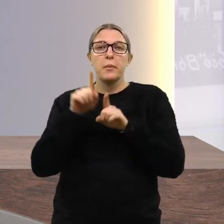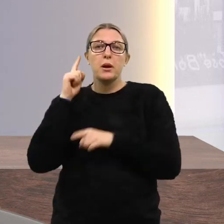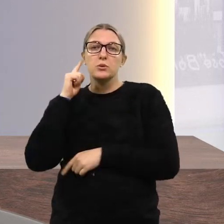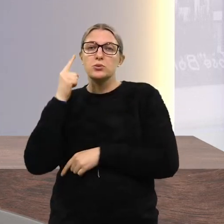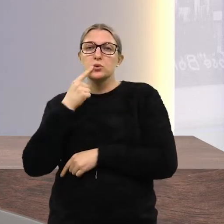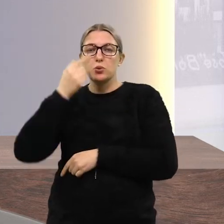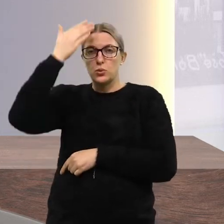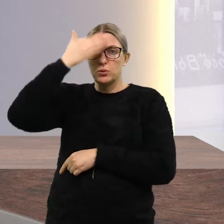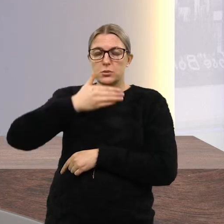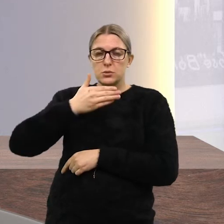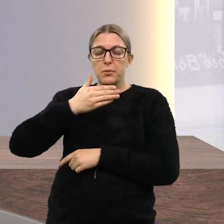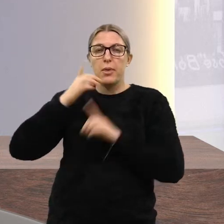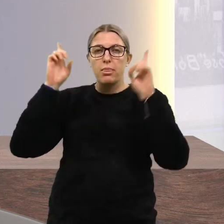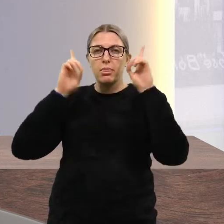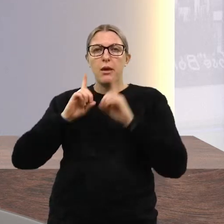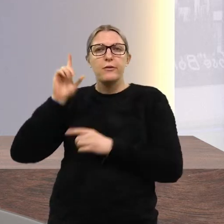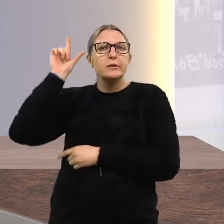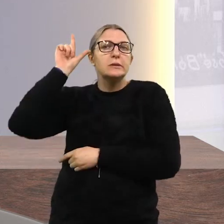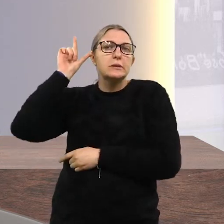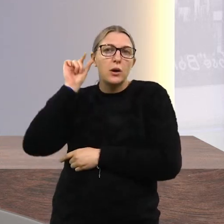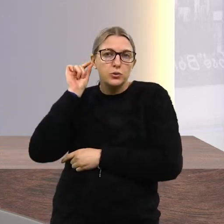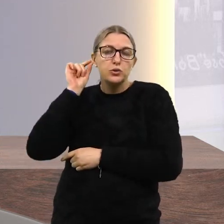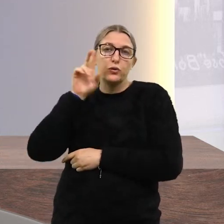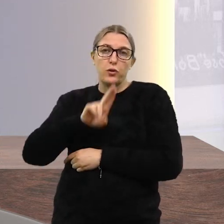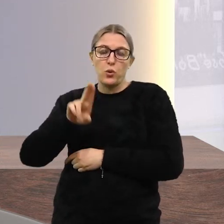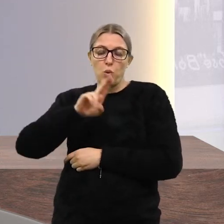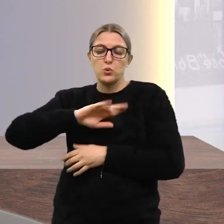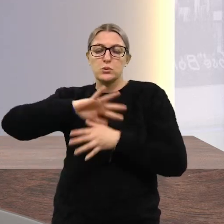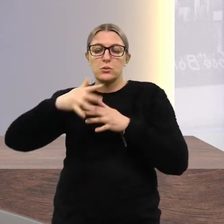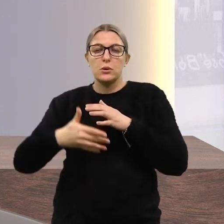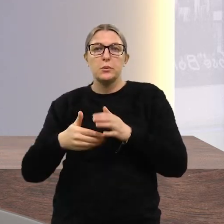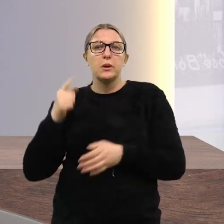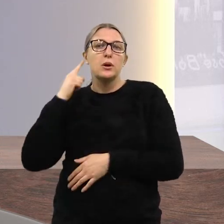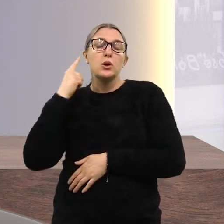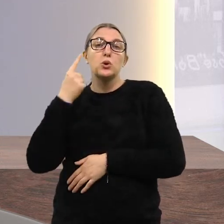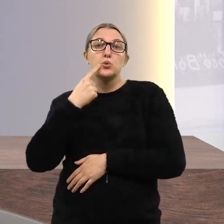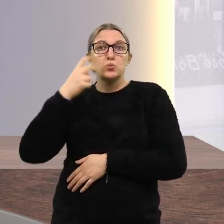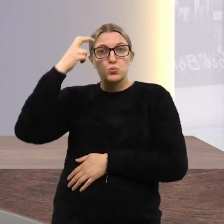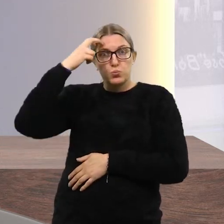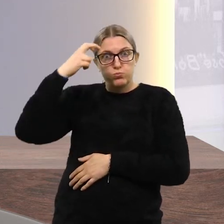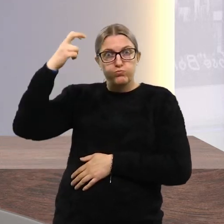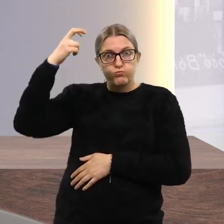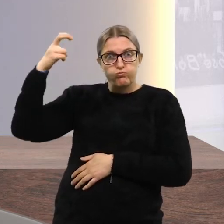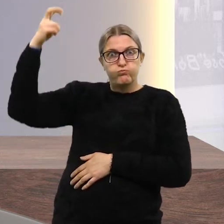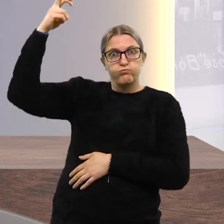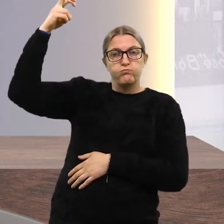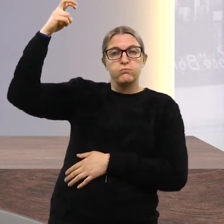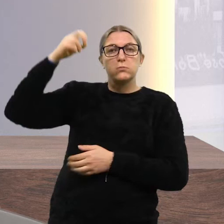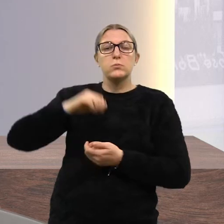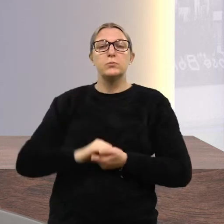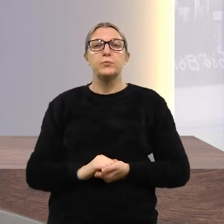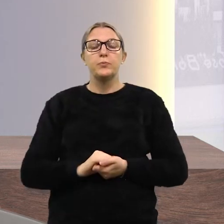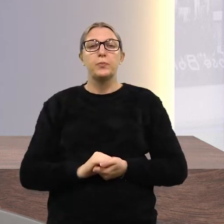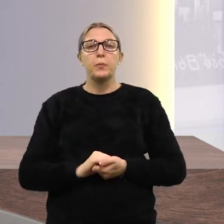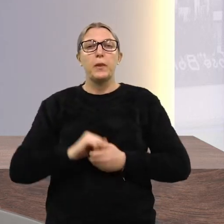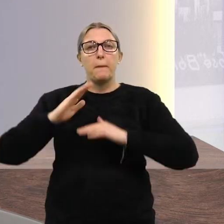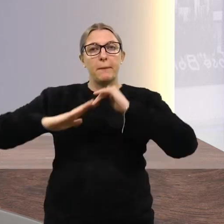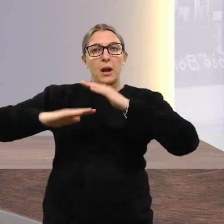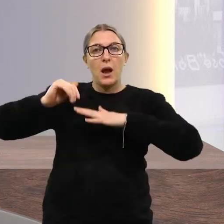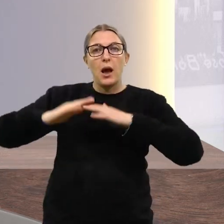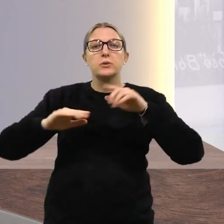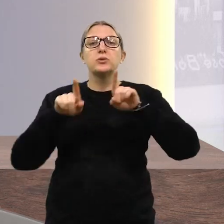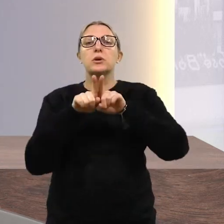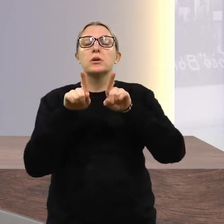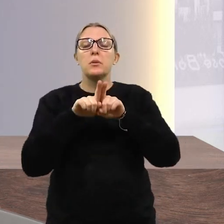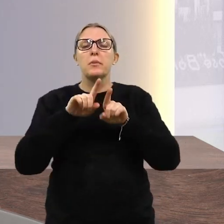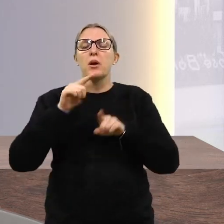surdos cegos, com deficiência auditiva sinalizante, surdos com altas habilidades ou superdotação